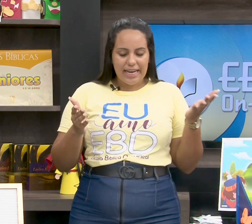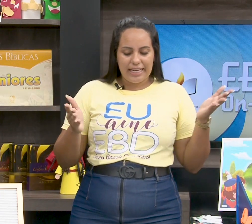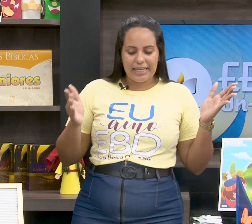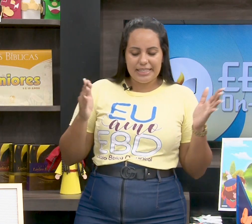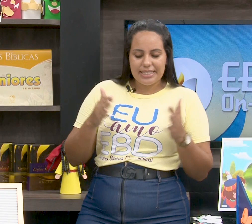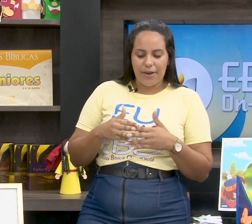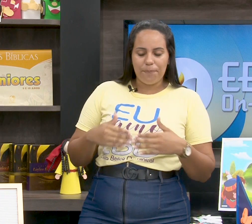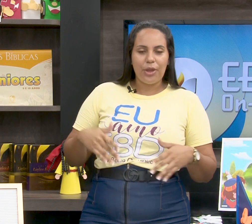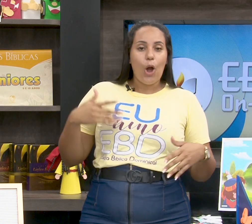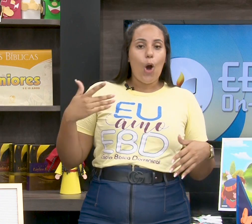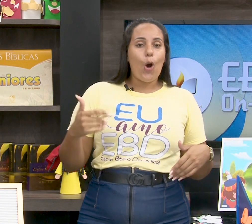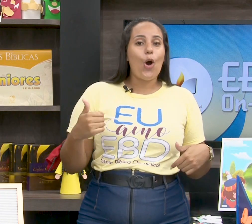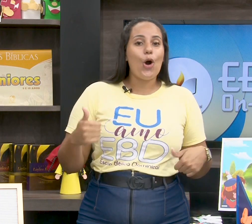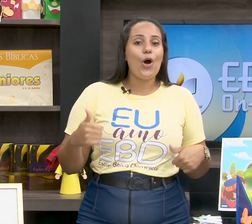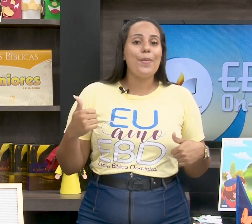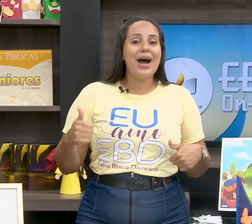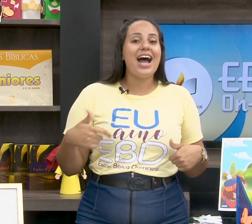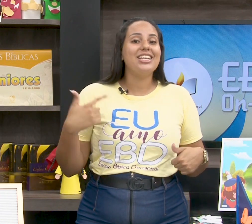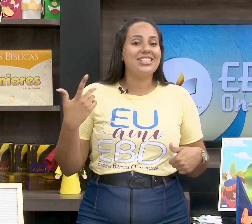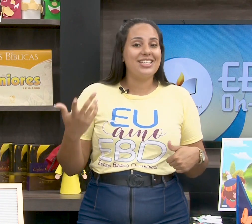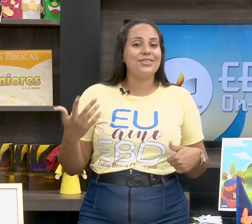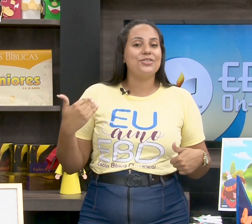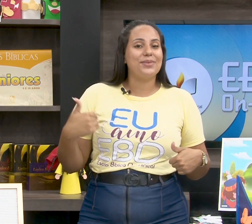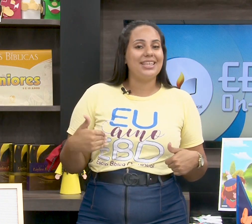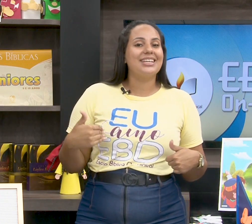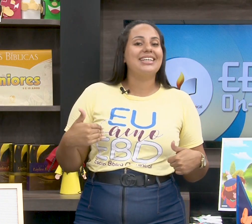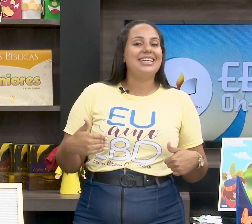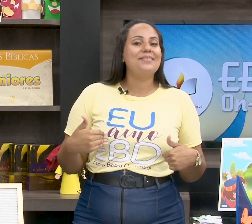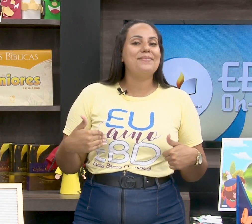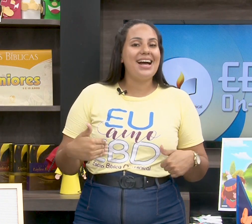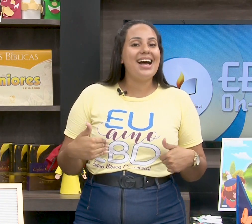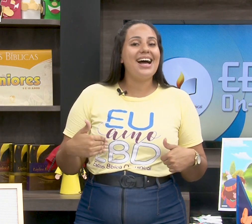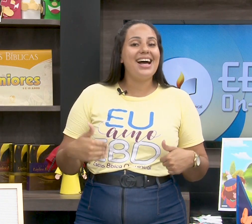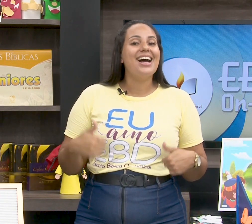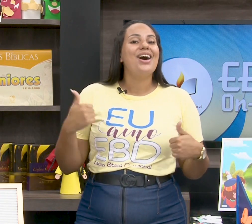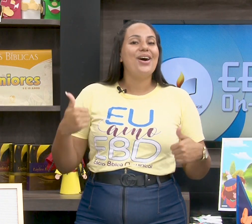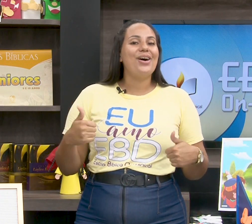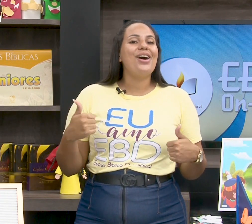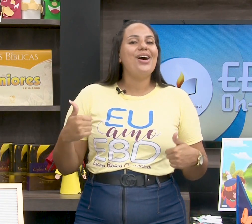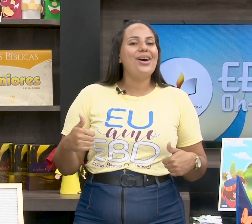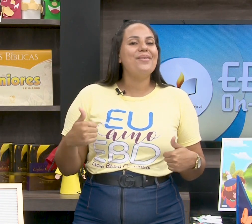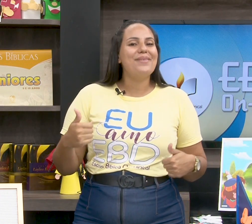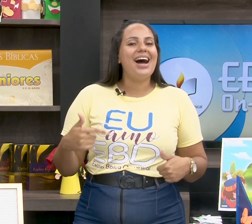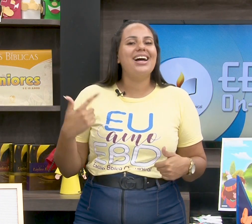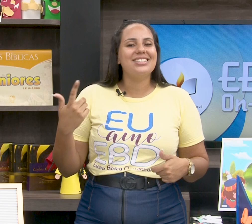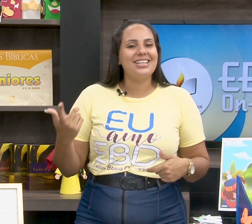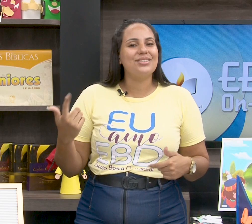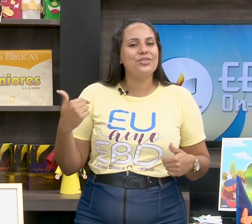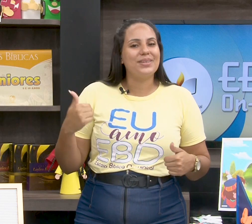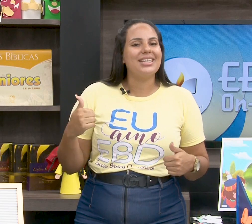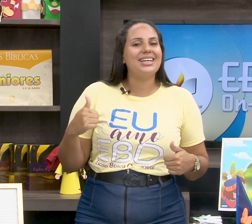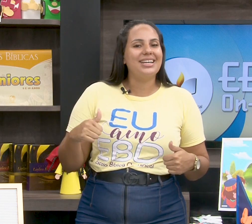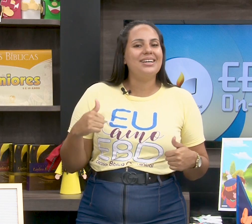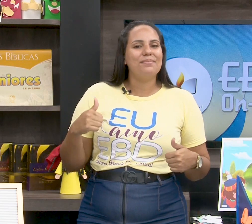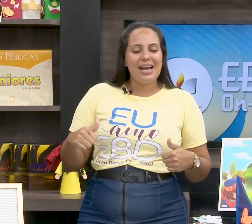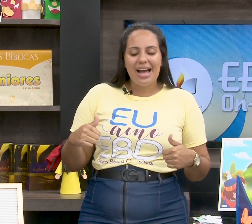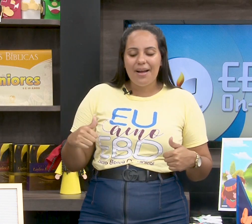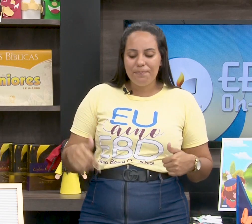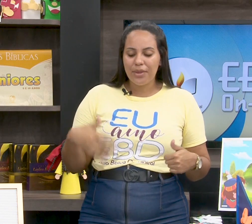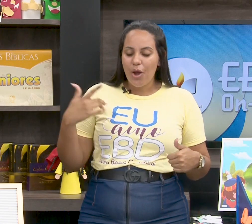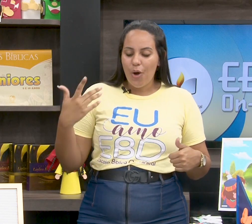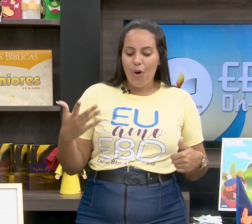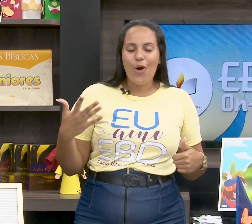vocês é aquele que diz assim, ó: oba, Jesus me ama, oba, Jesus me